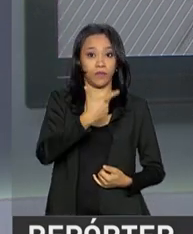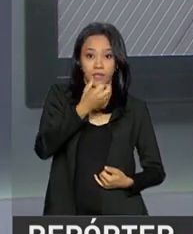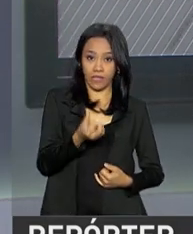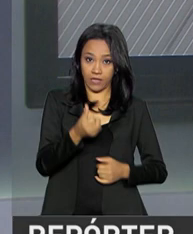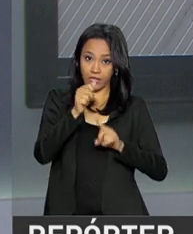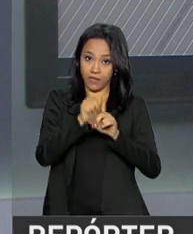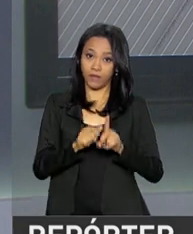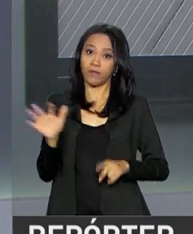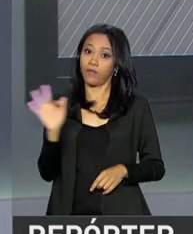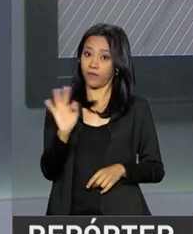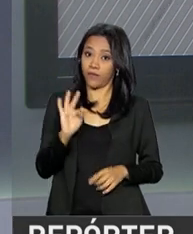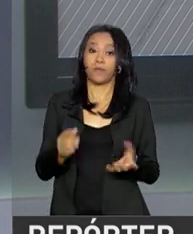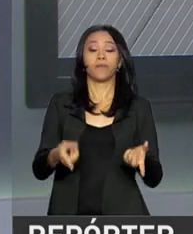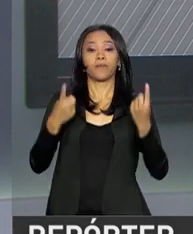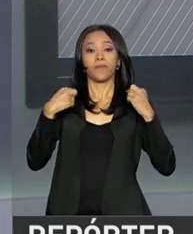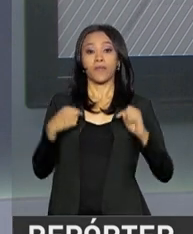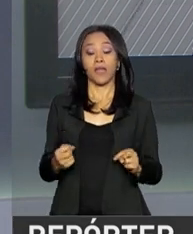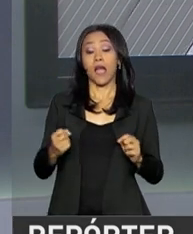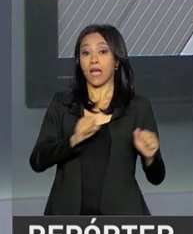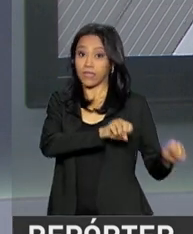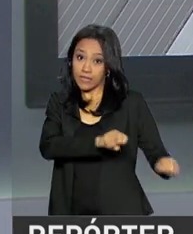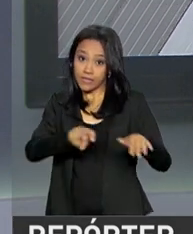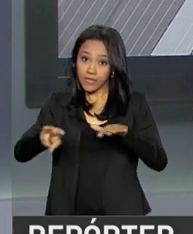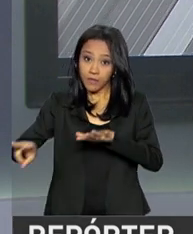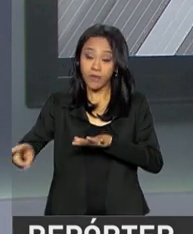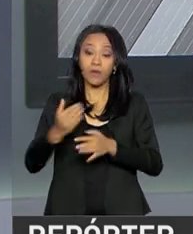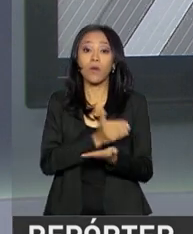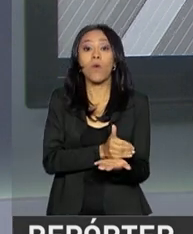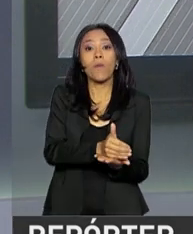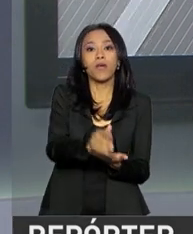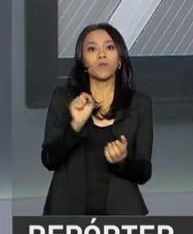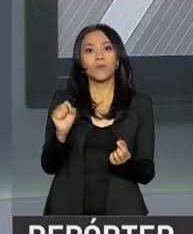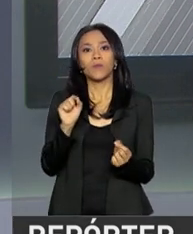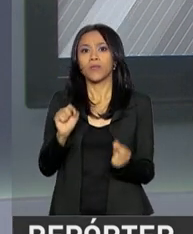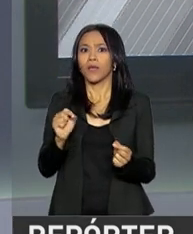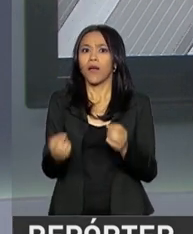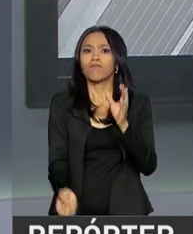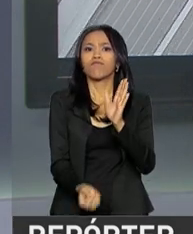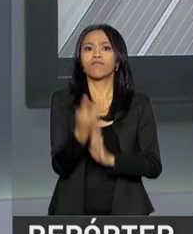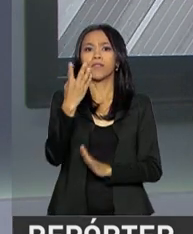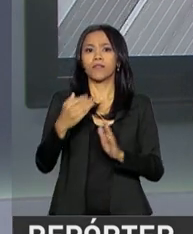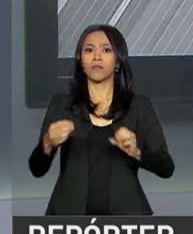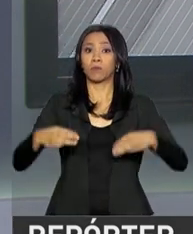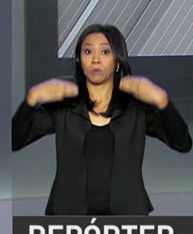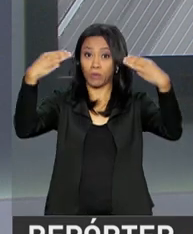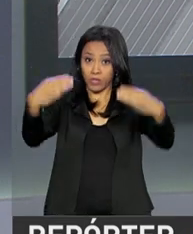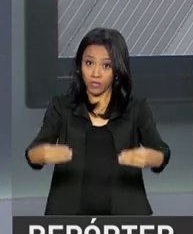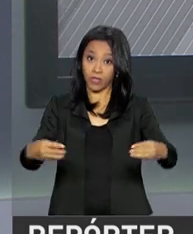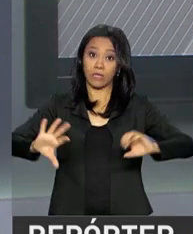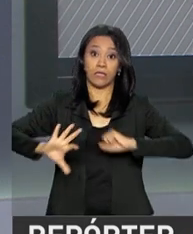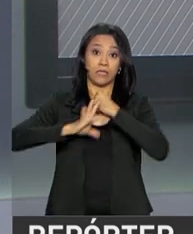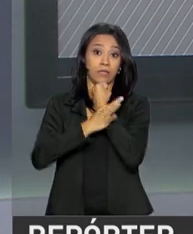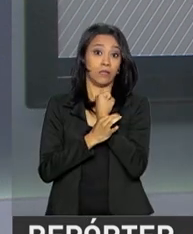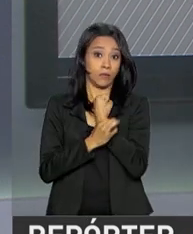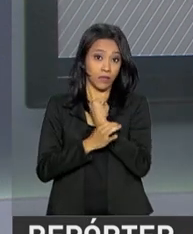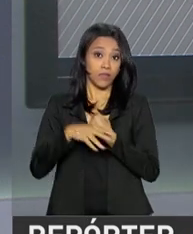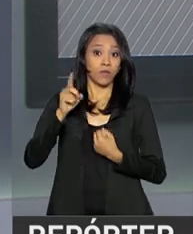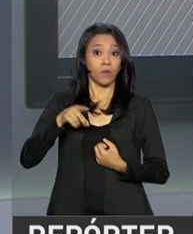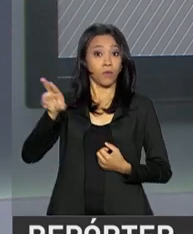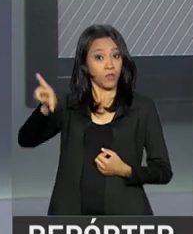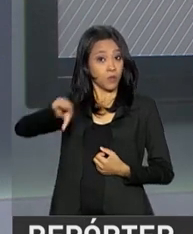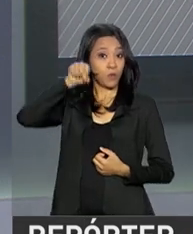de fevereiro a semana começa com a expectativa da criação do ministério extraordinário da segurança pública e com a nomeação do novo